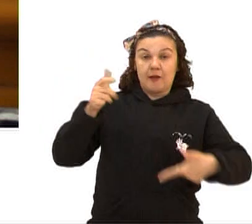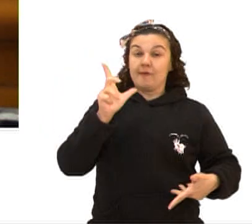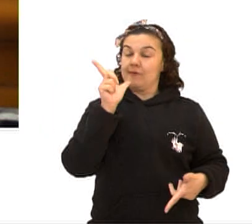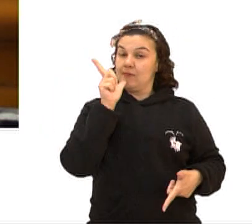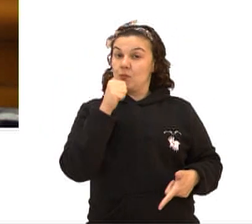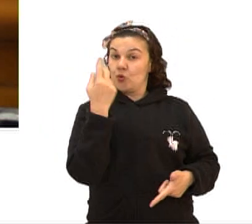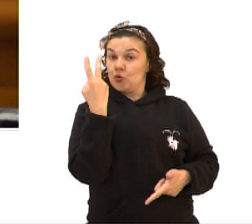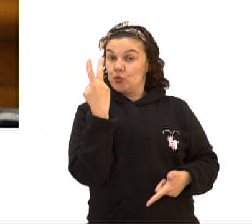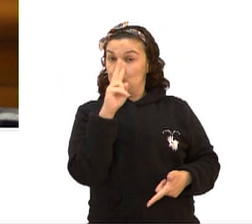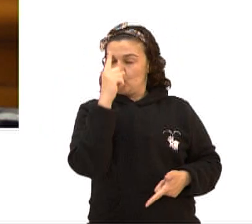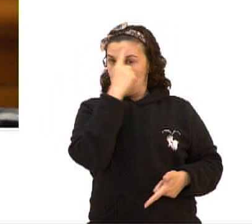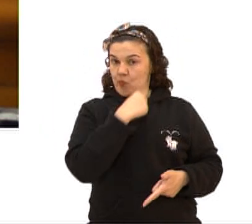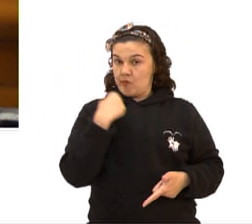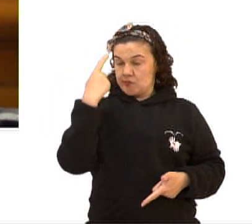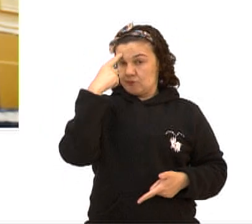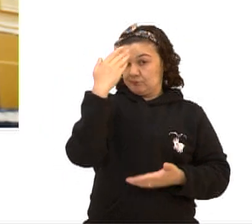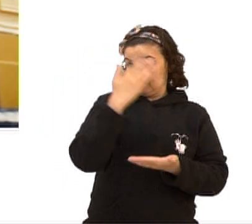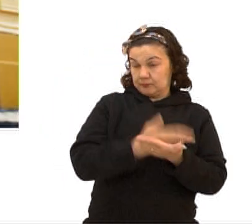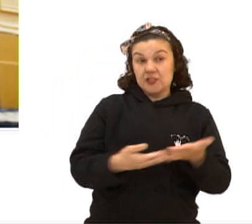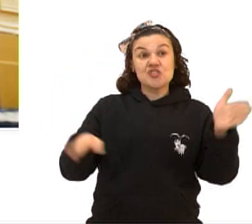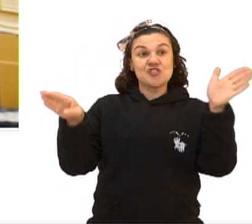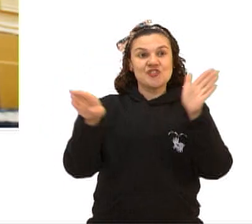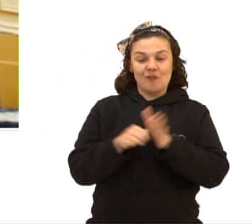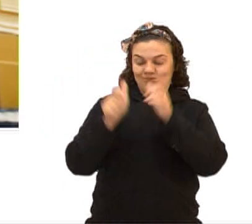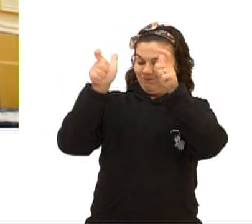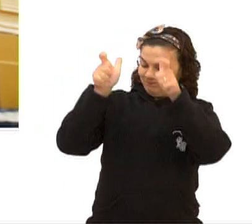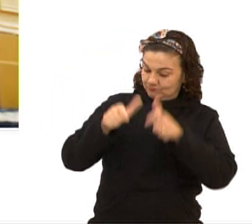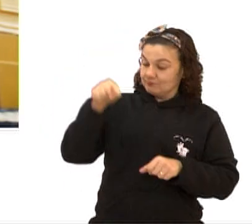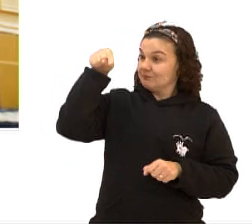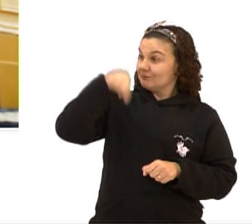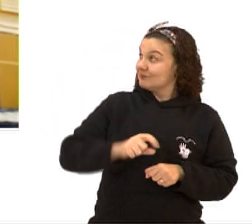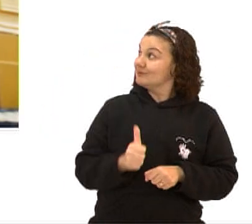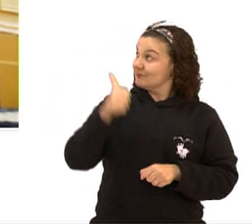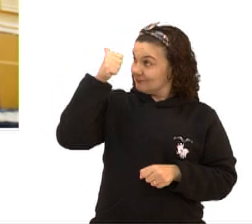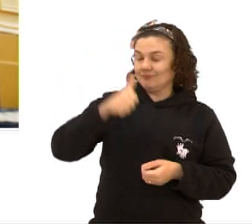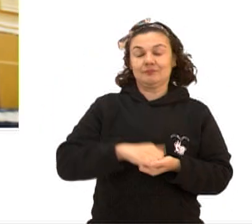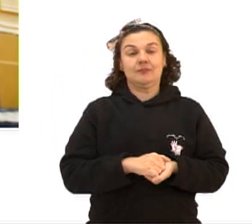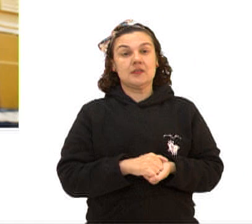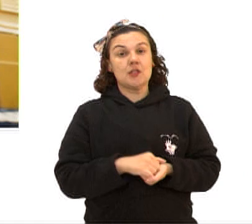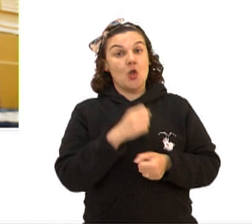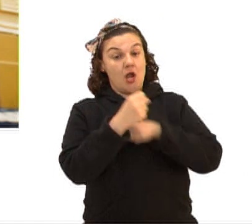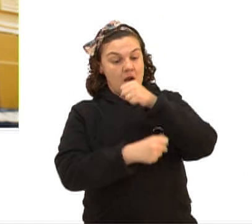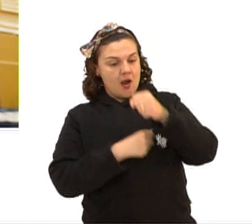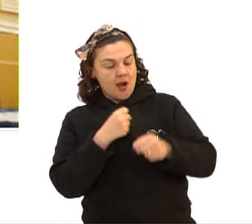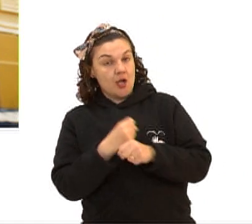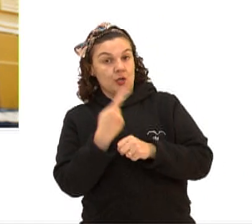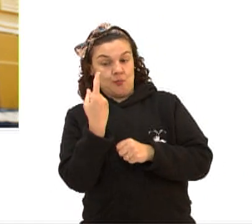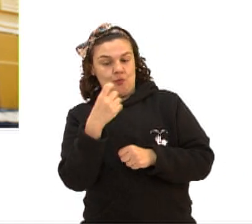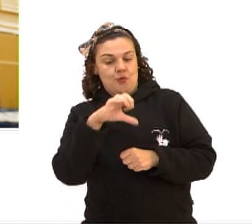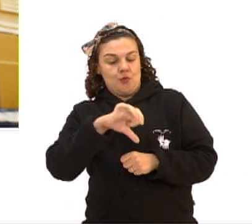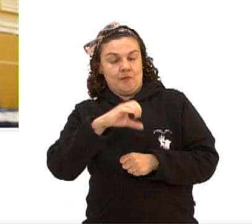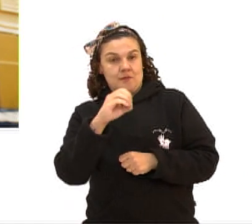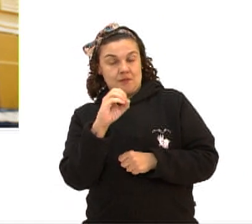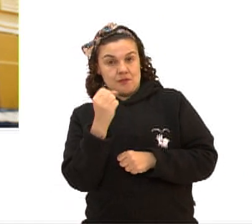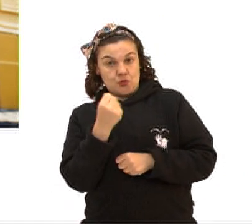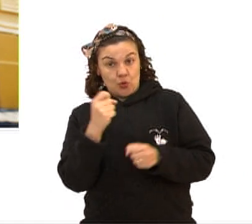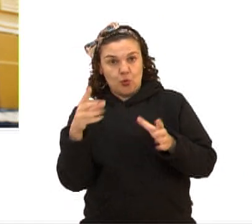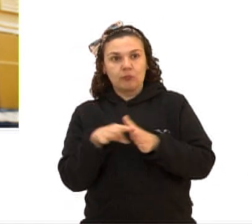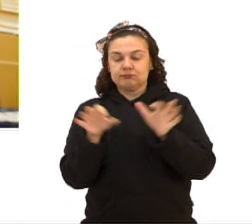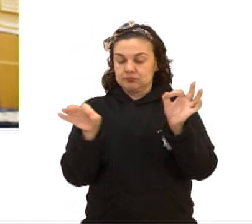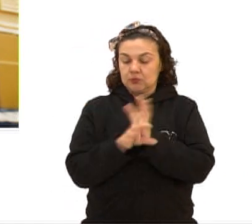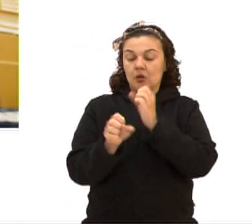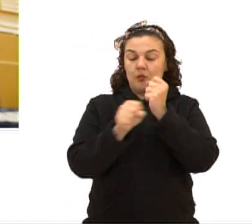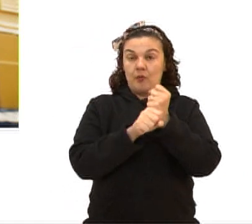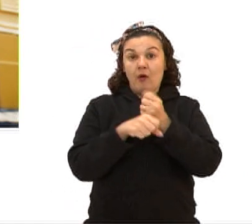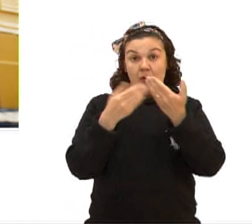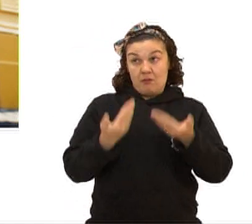e meia para chegar até aqui. Em 1908, quando foi inaugurado o reservatório, depois de toda essa construção, dessa obra que ainda